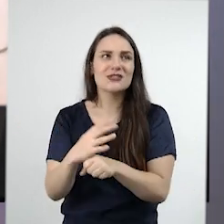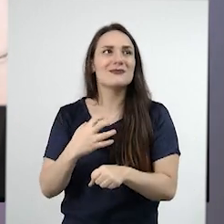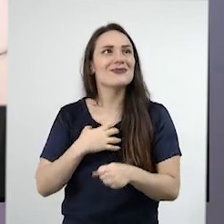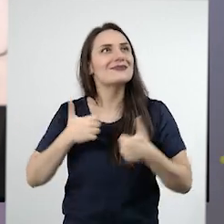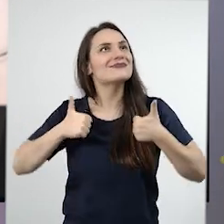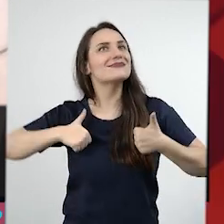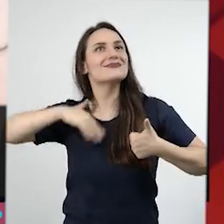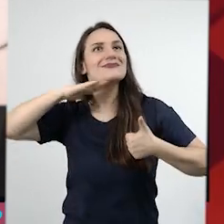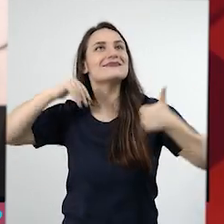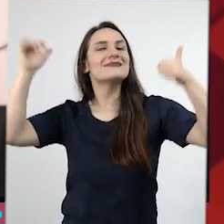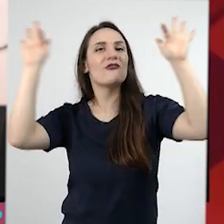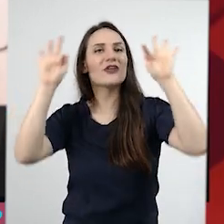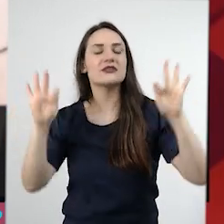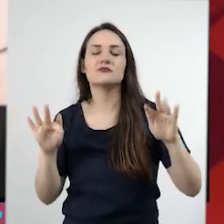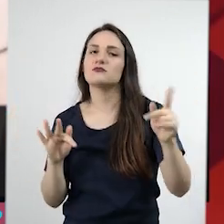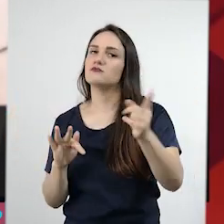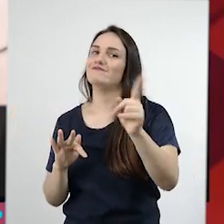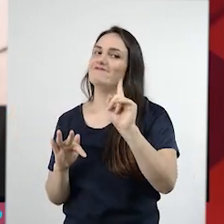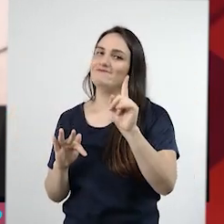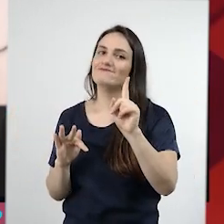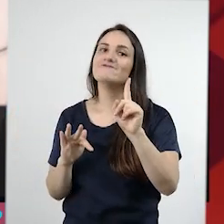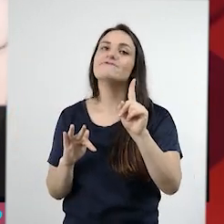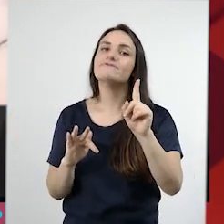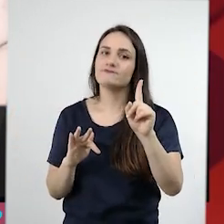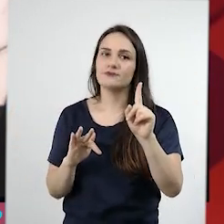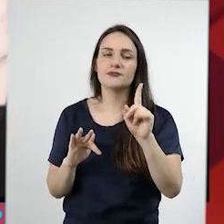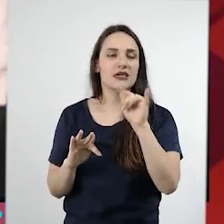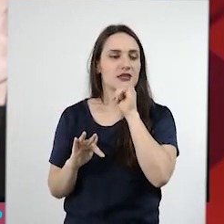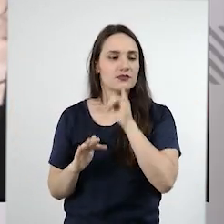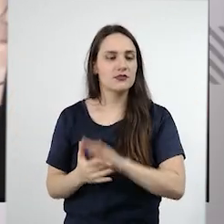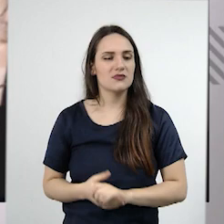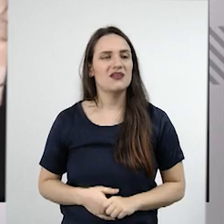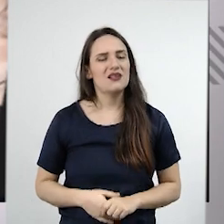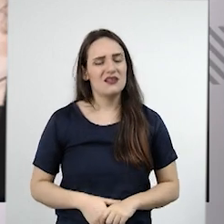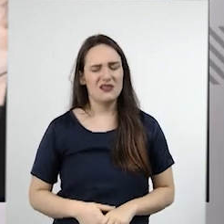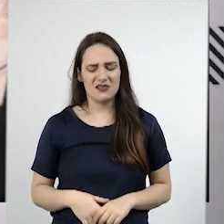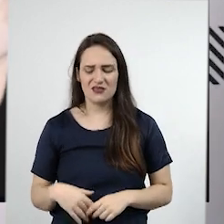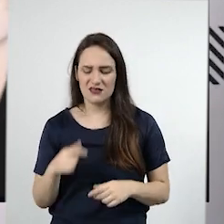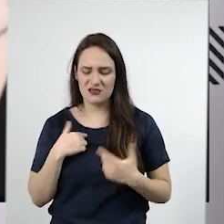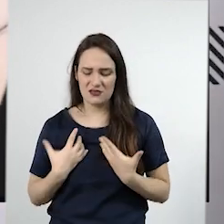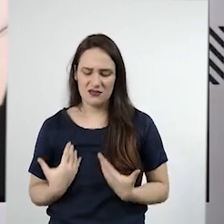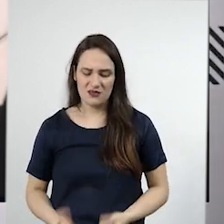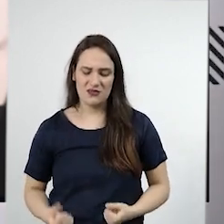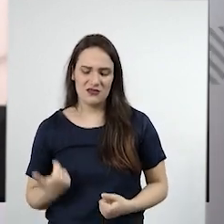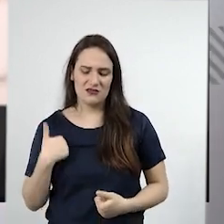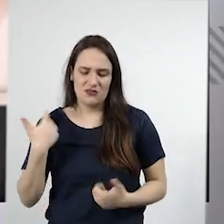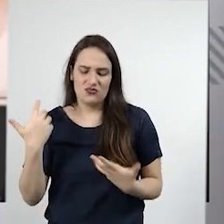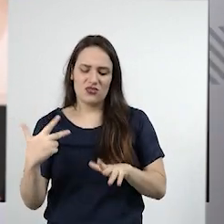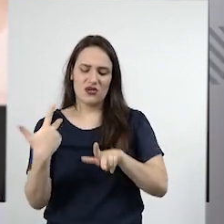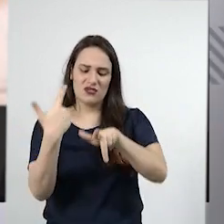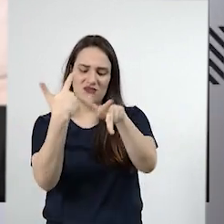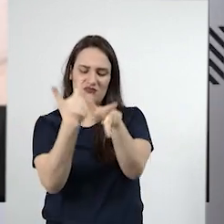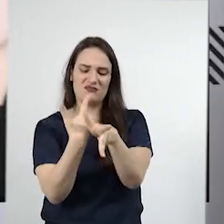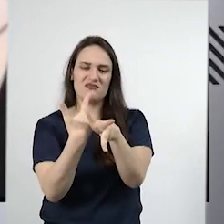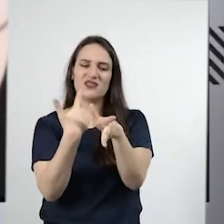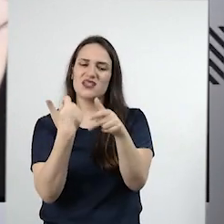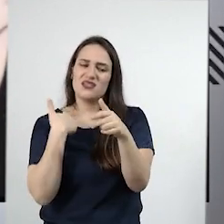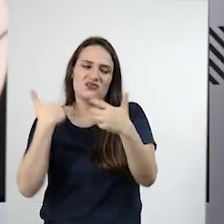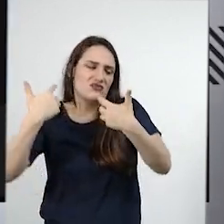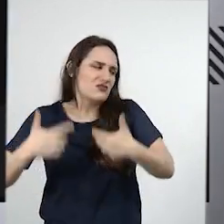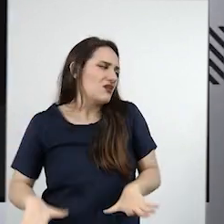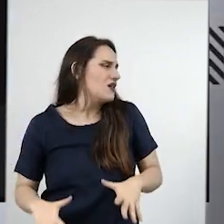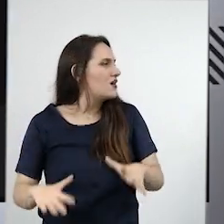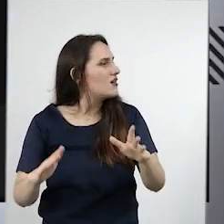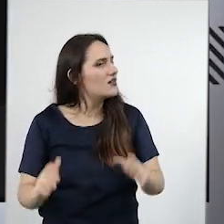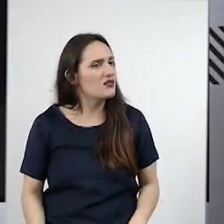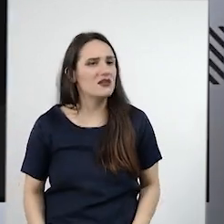em contato, a gente visualiza que, eu já estou cansada de fazer chamada de vídeo, de falar desse jeito, de ficar